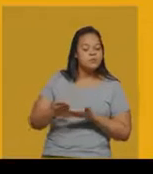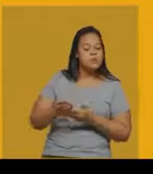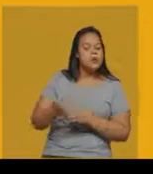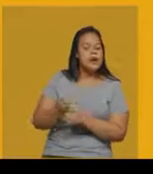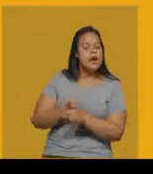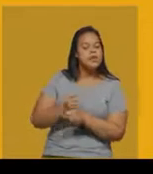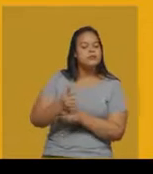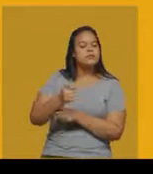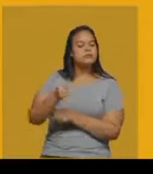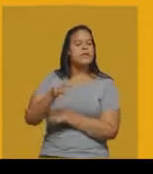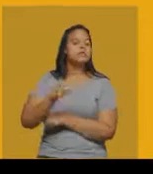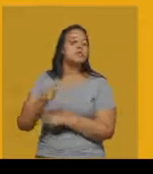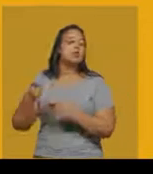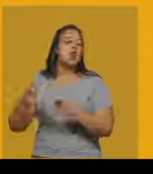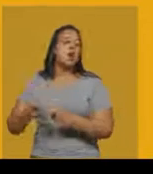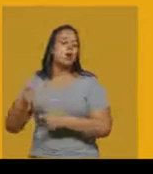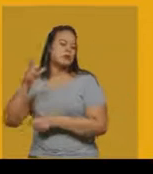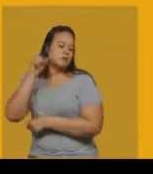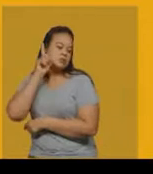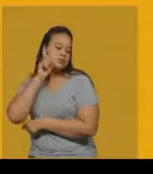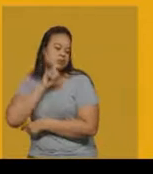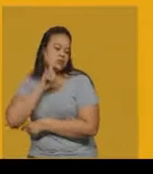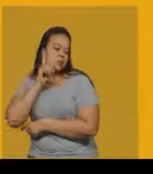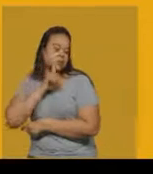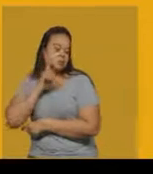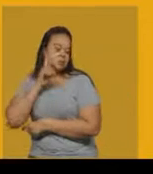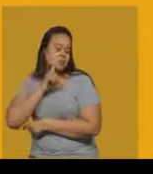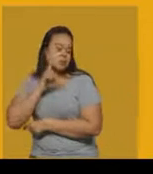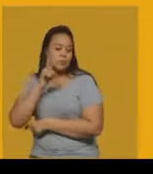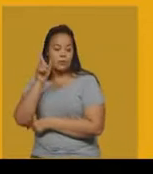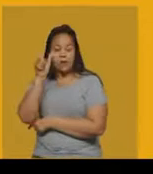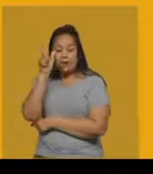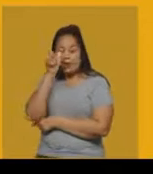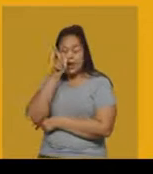Estados Unidos, pelas comunidades